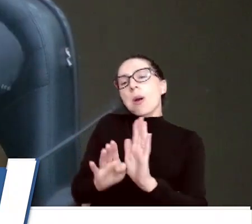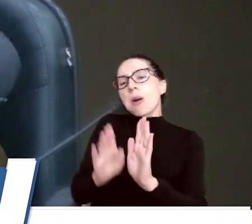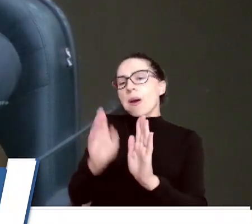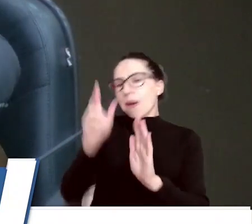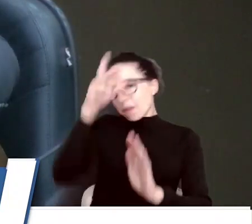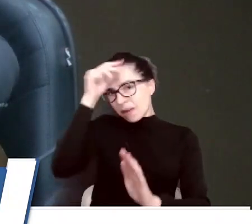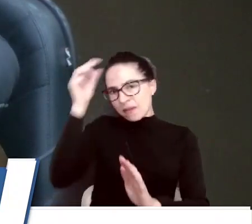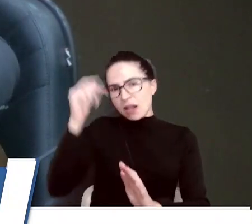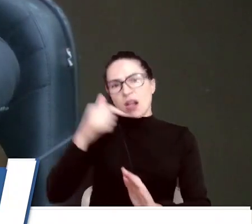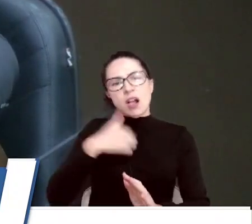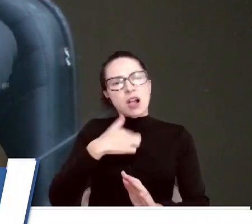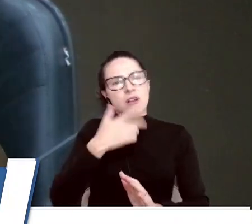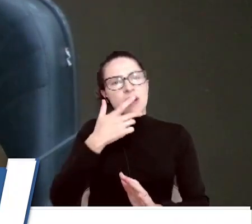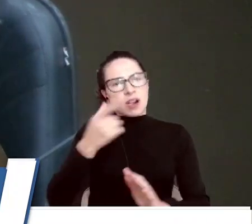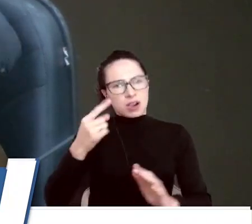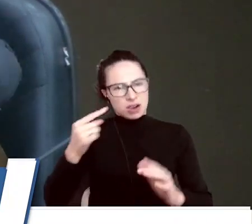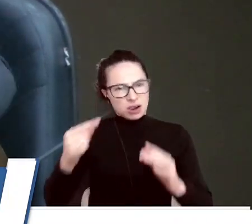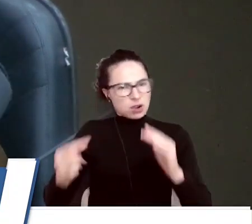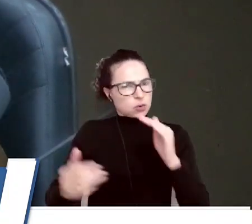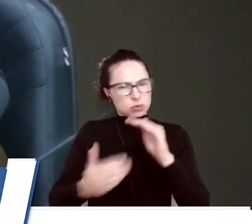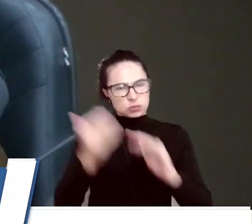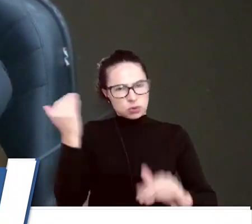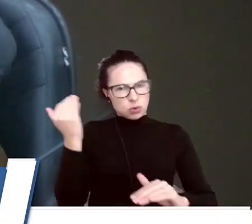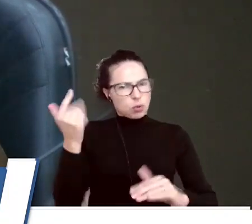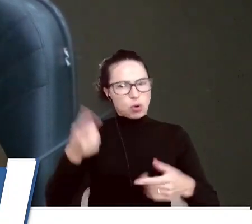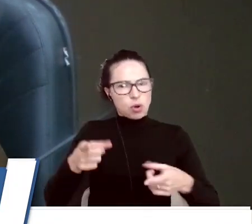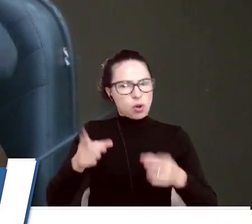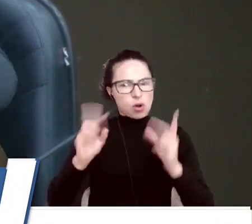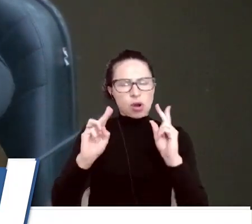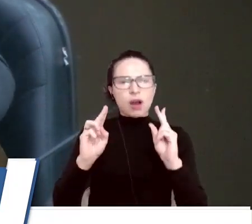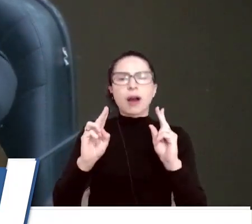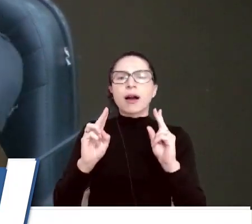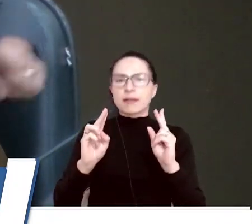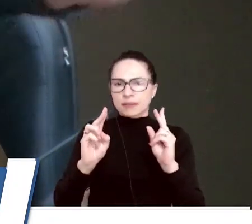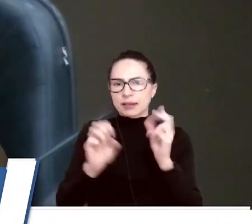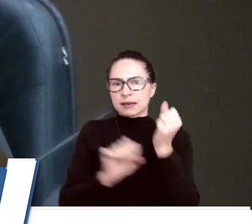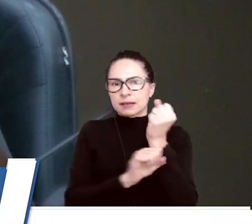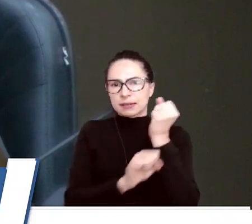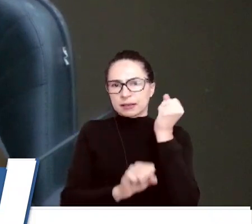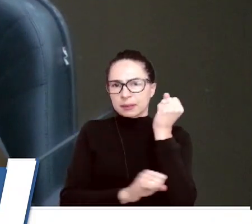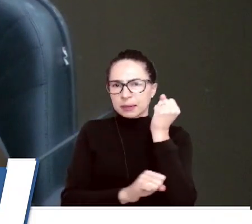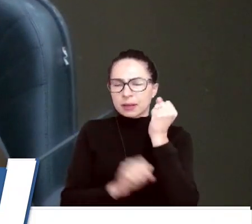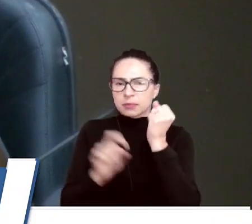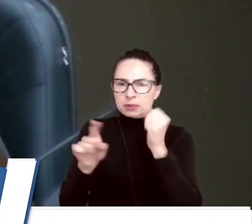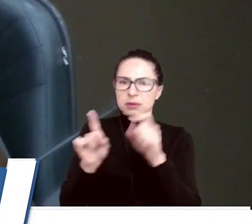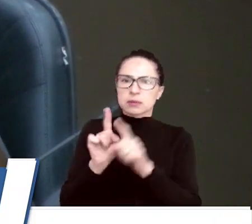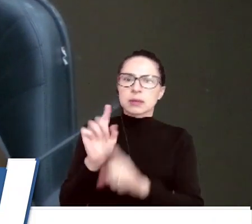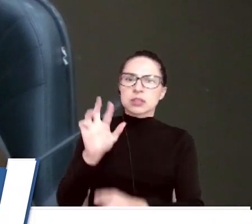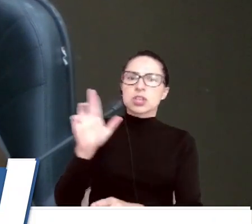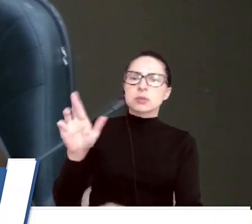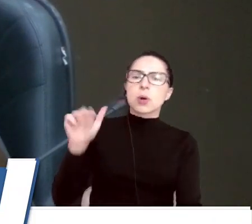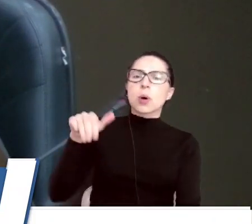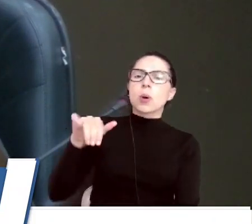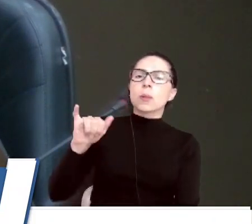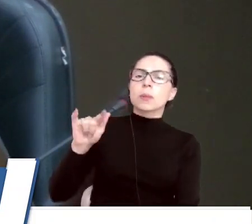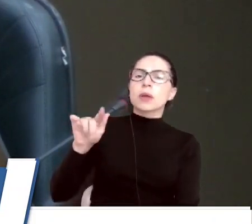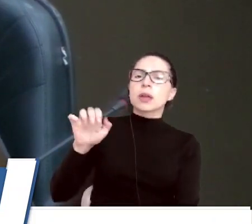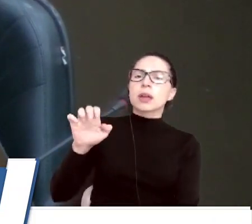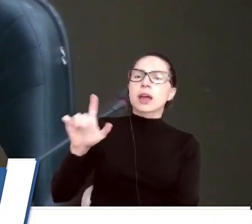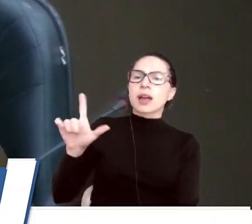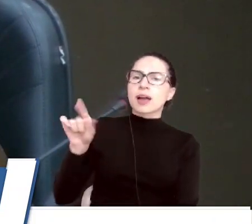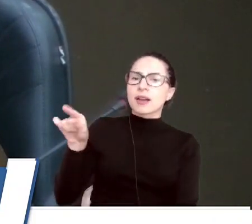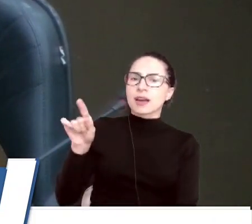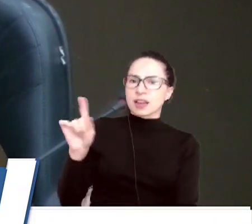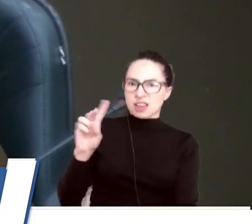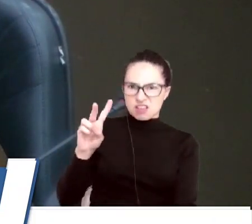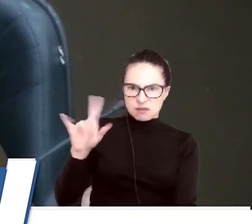sou radicalmente contra a privatização da Sabesp, e já vou responder ao Miguel que está aqui, ó, que nós vamos